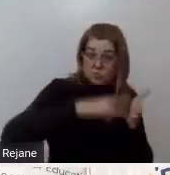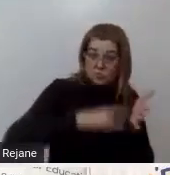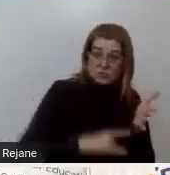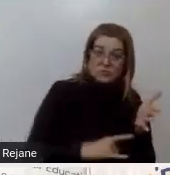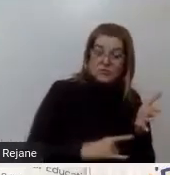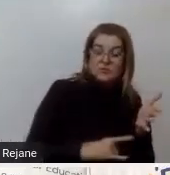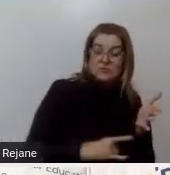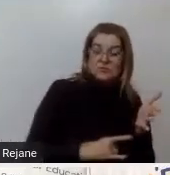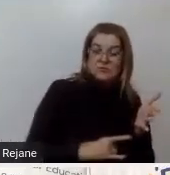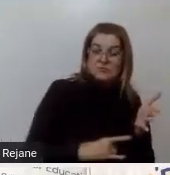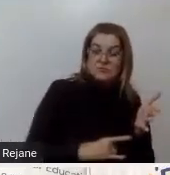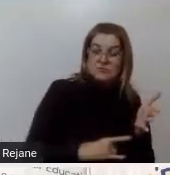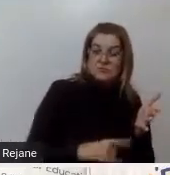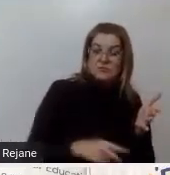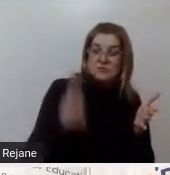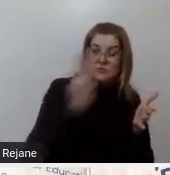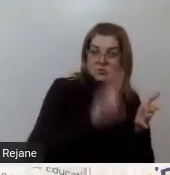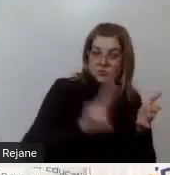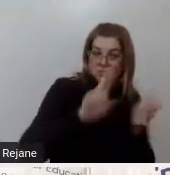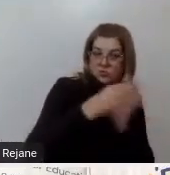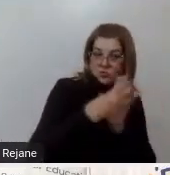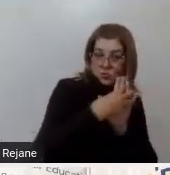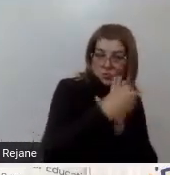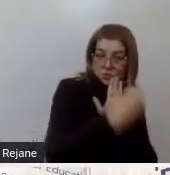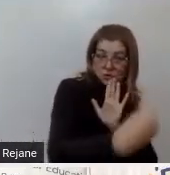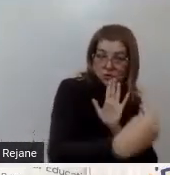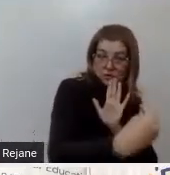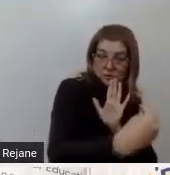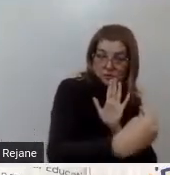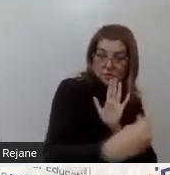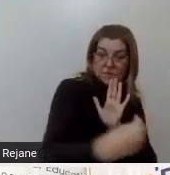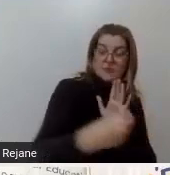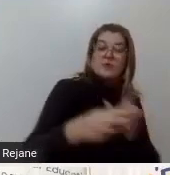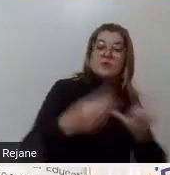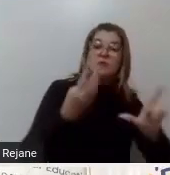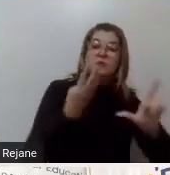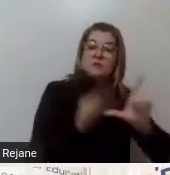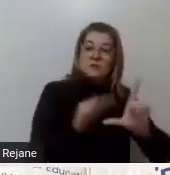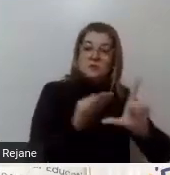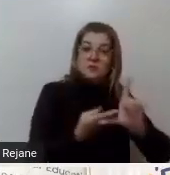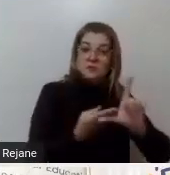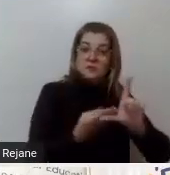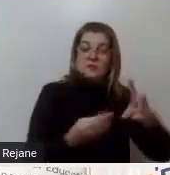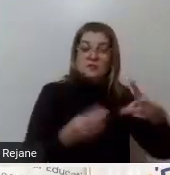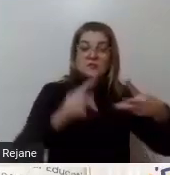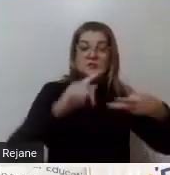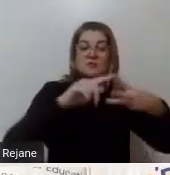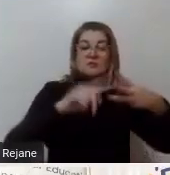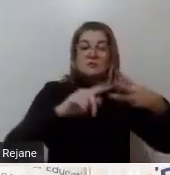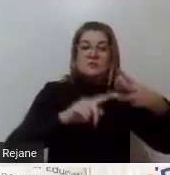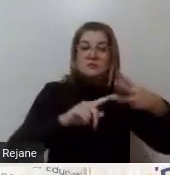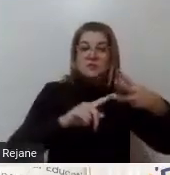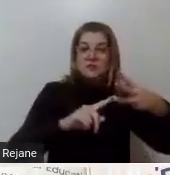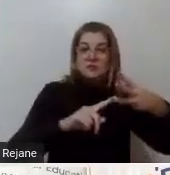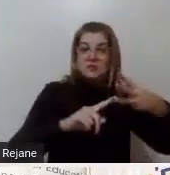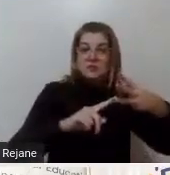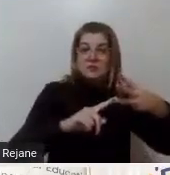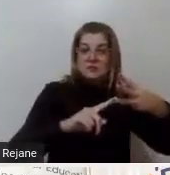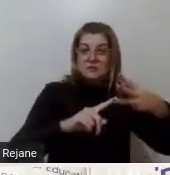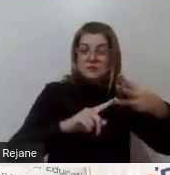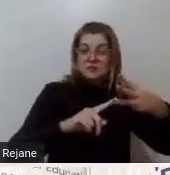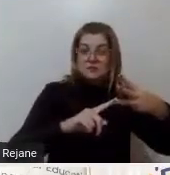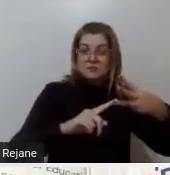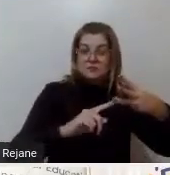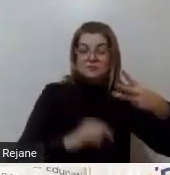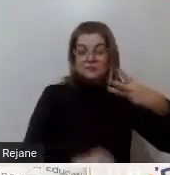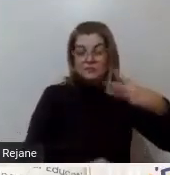documento que eu vou usar como modelo, o Google Classroom, ele me dá 3 possibilidades de privilégio para os